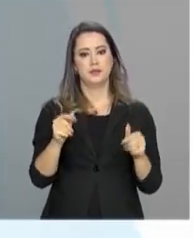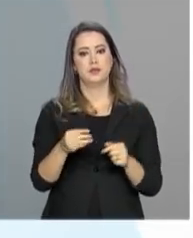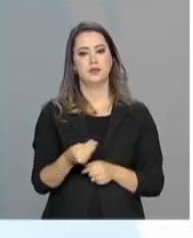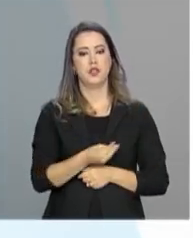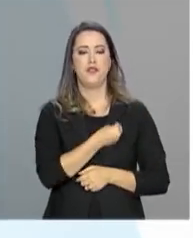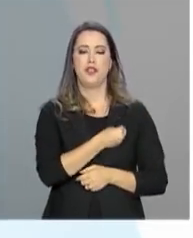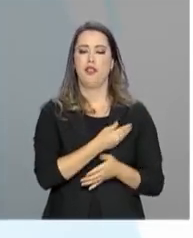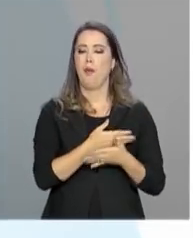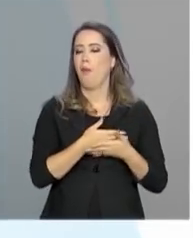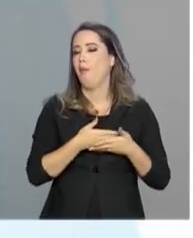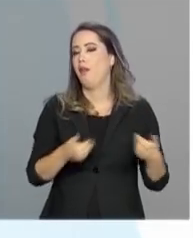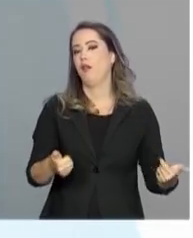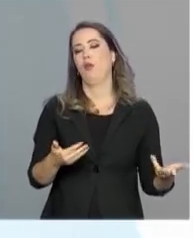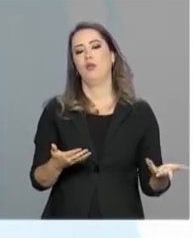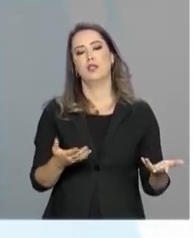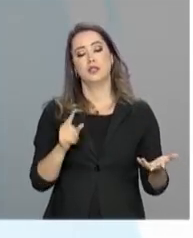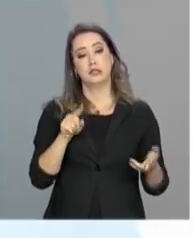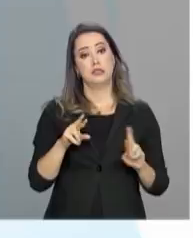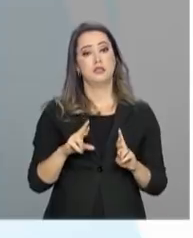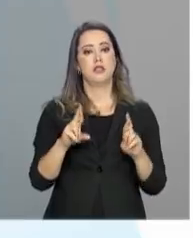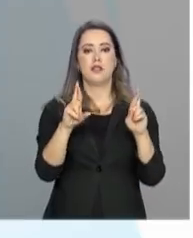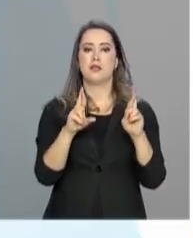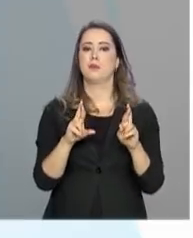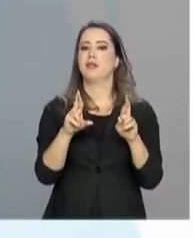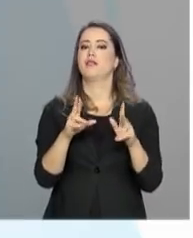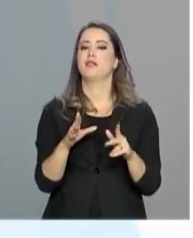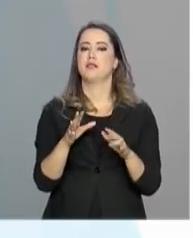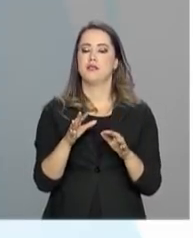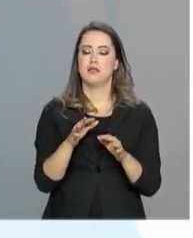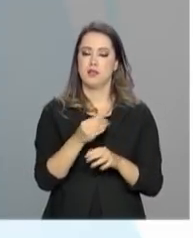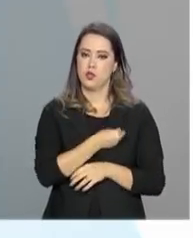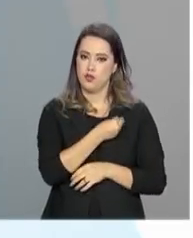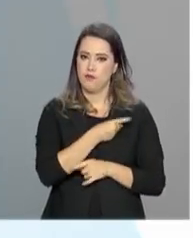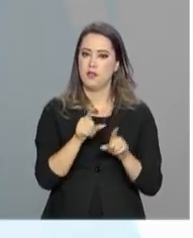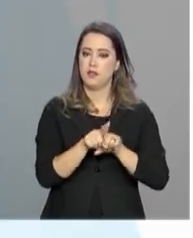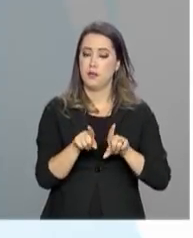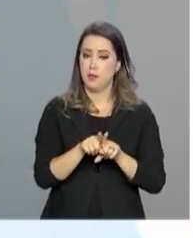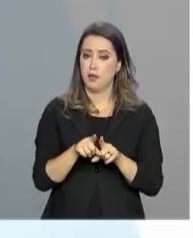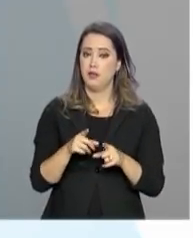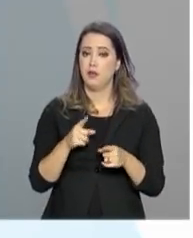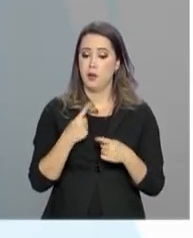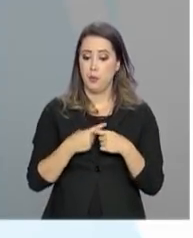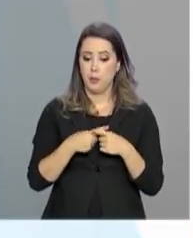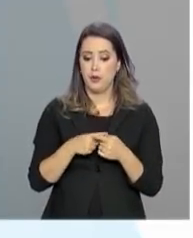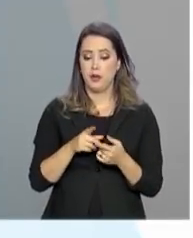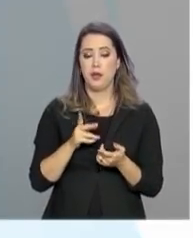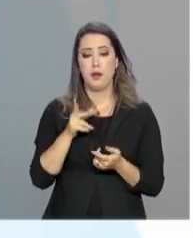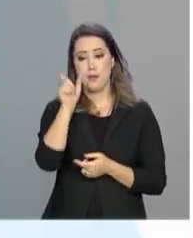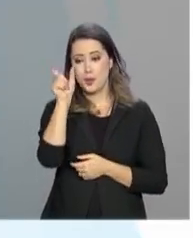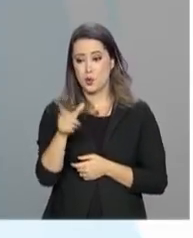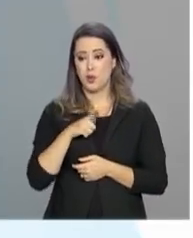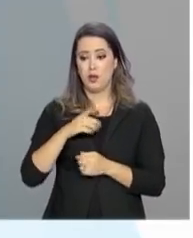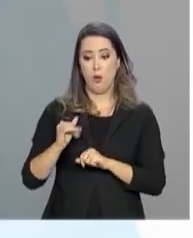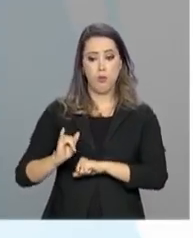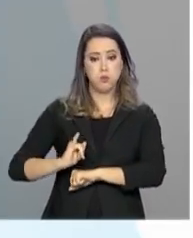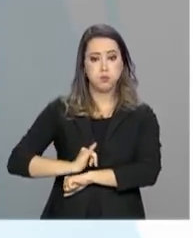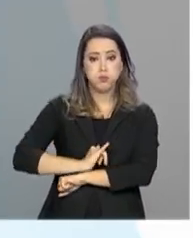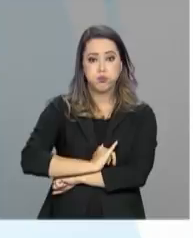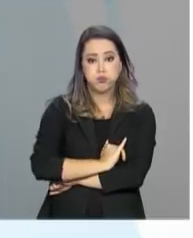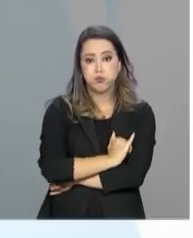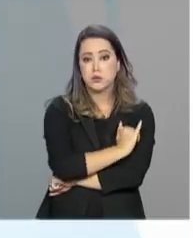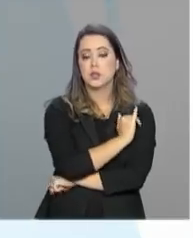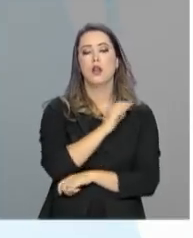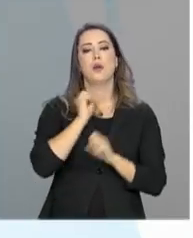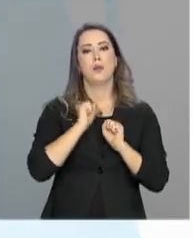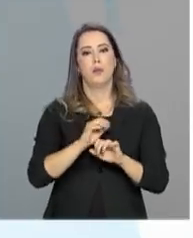qualidade de vida e se expectativa de vida na verdade porque é uma pessoa que carrega sobre peso ela pode sofrer